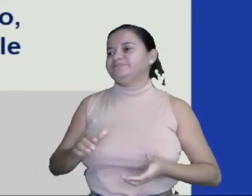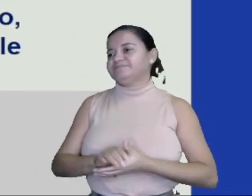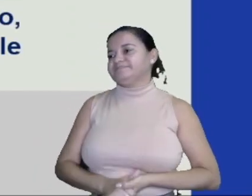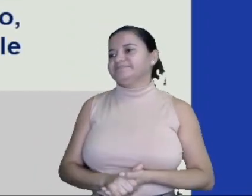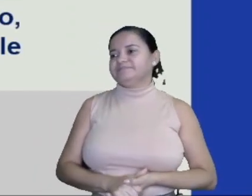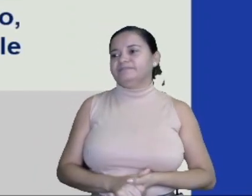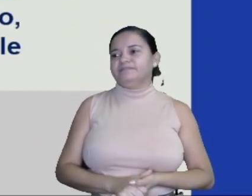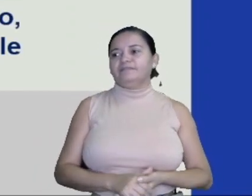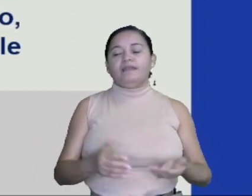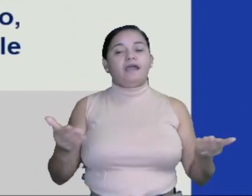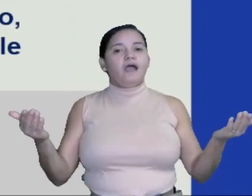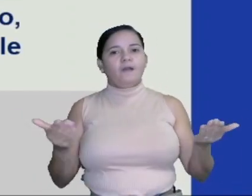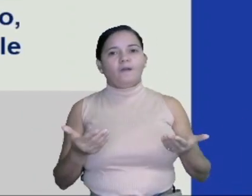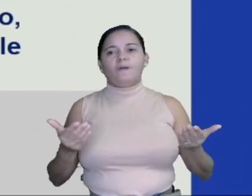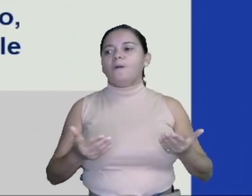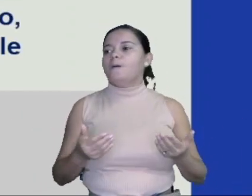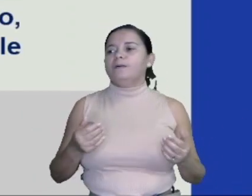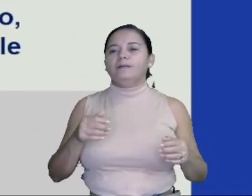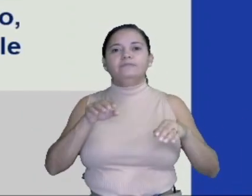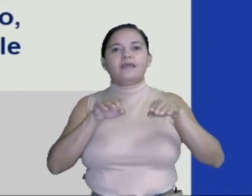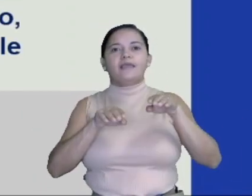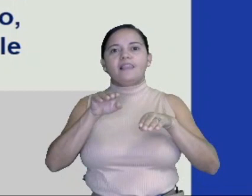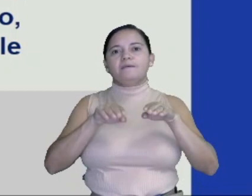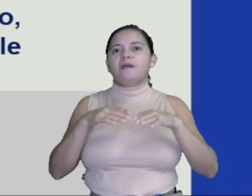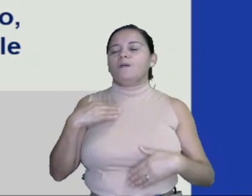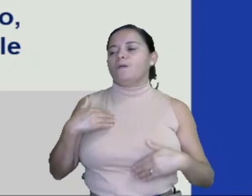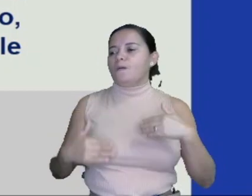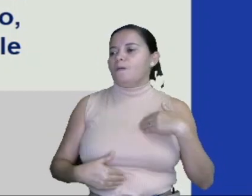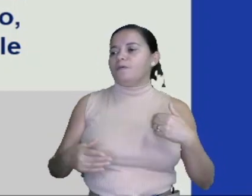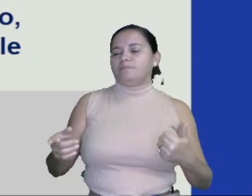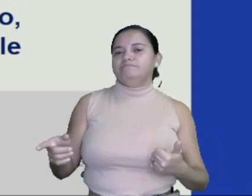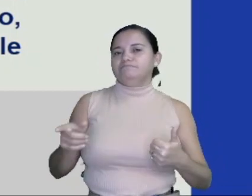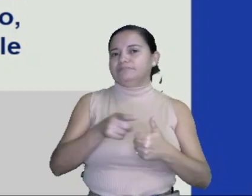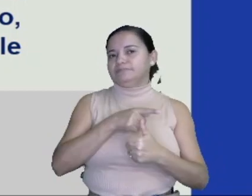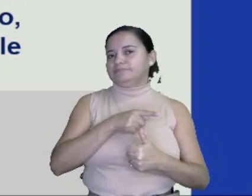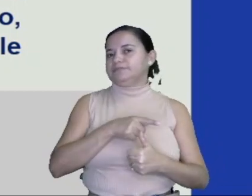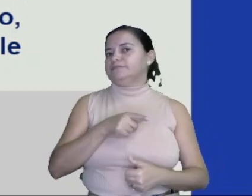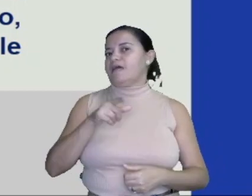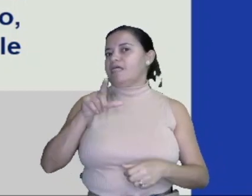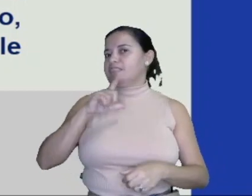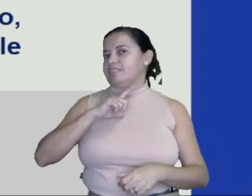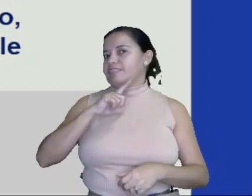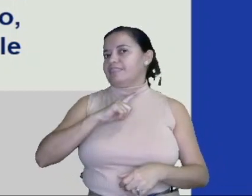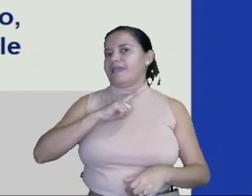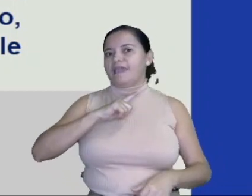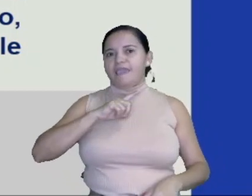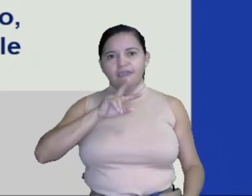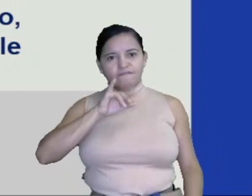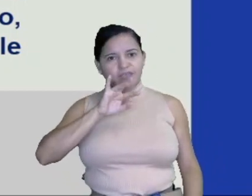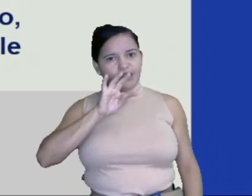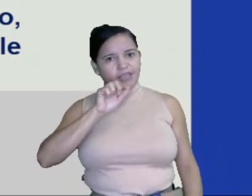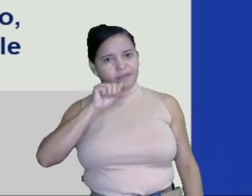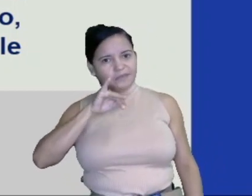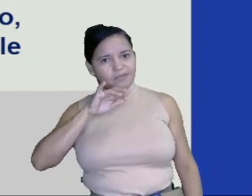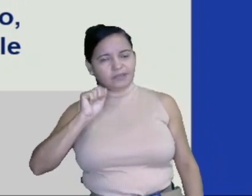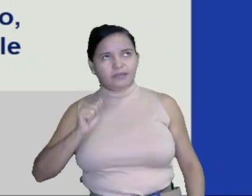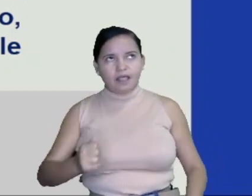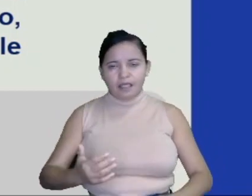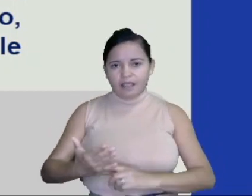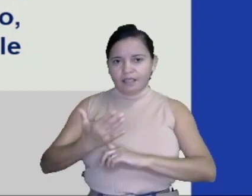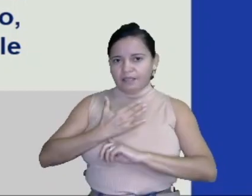alimentos reguladores, quais são eles? Primeiro, eles são ricos em vitaminas,